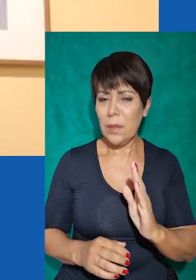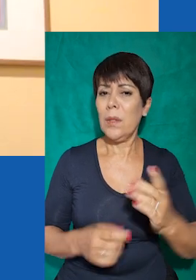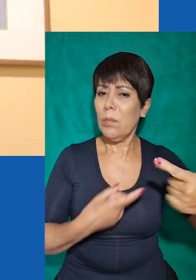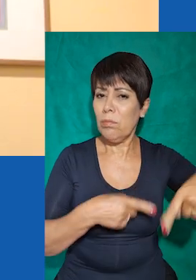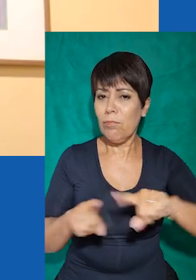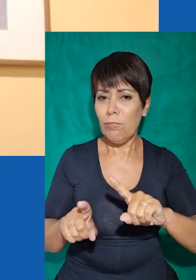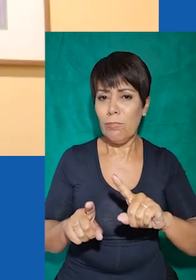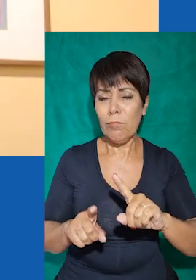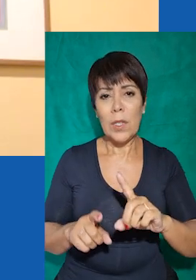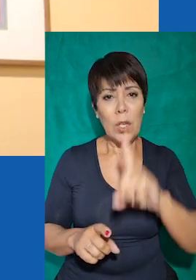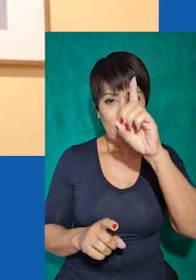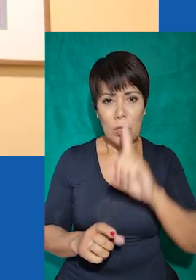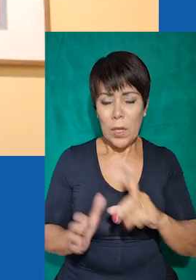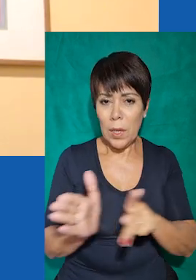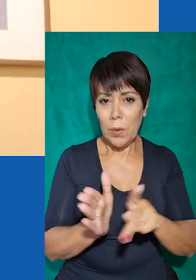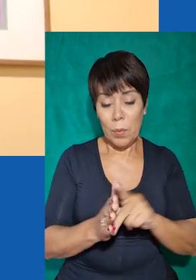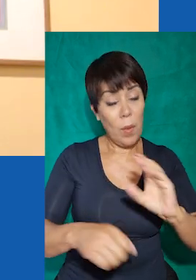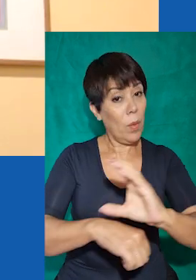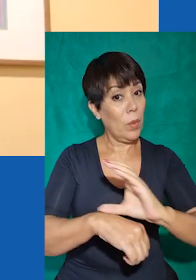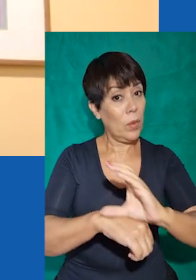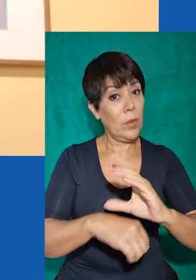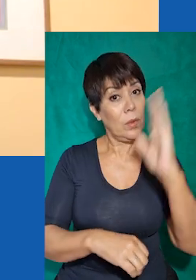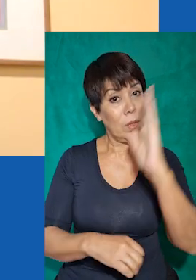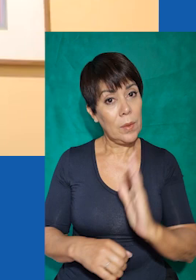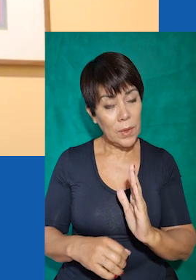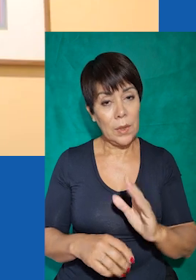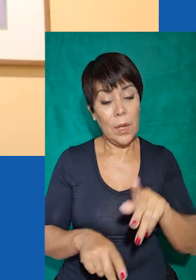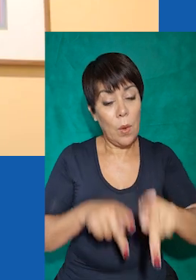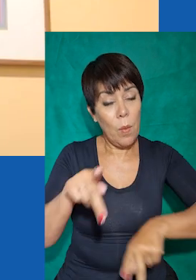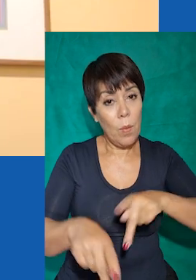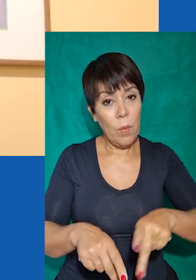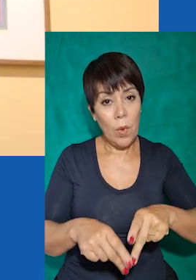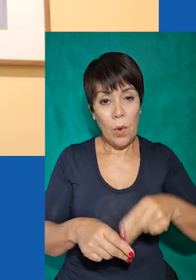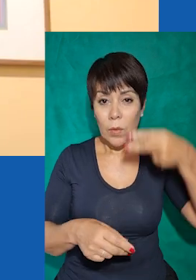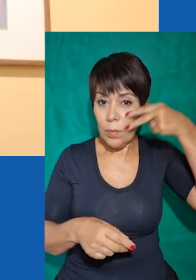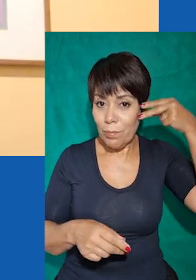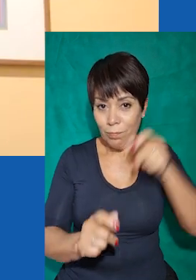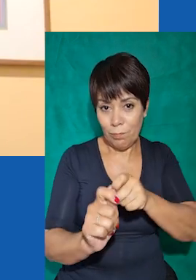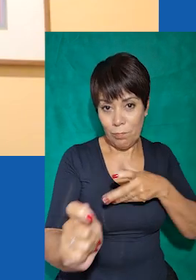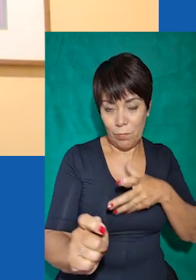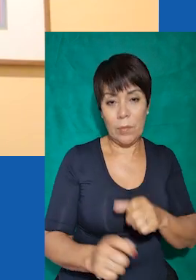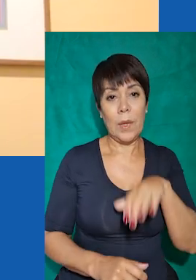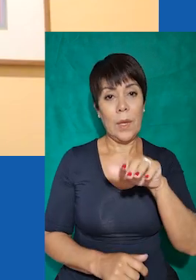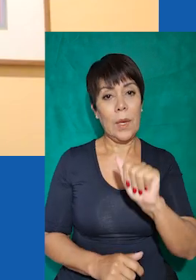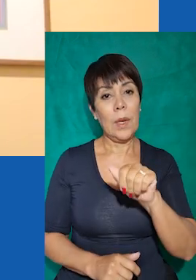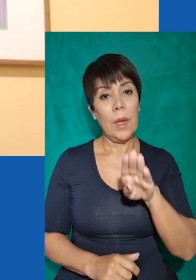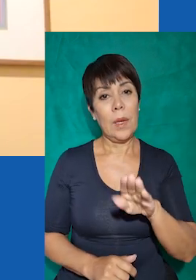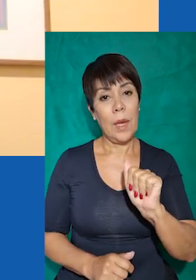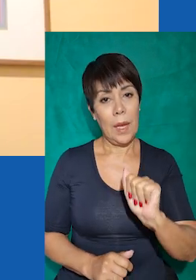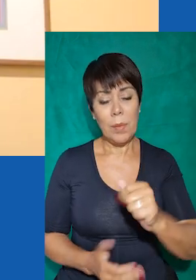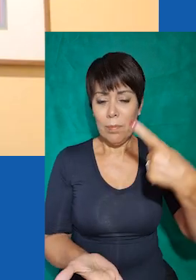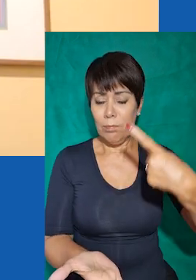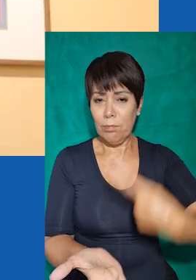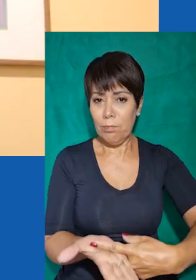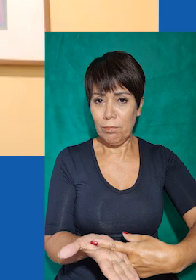aos direitos consagrados pela Constituição brasileira às populações indígenas. A ABA firma o seu compromisso na